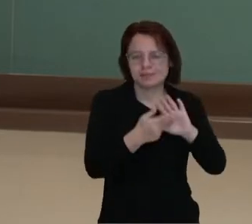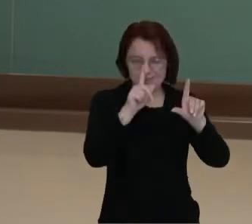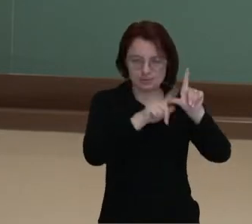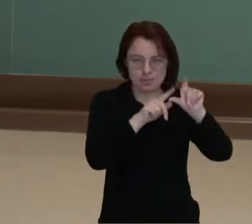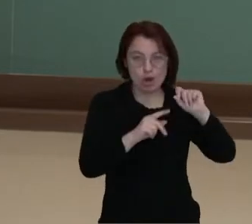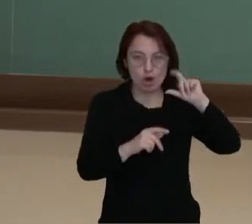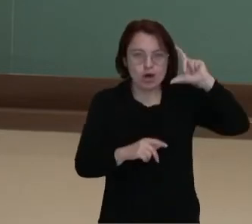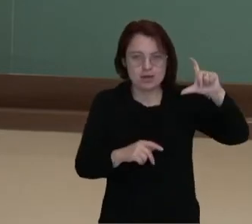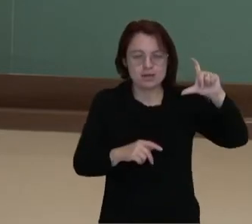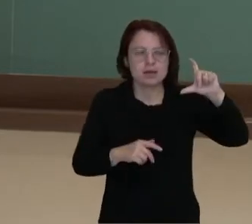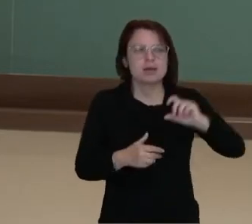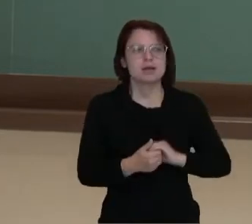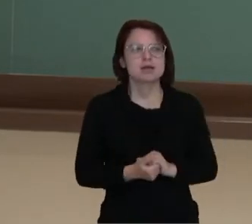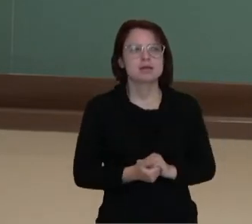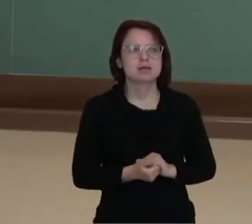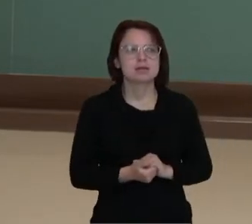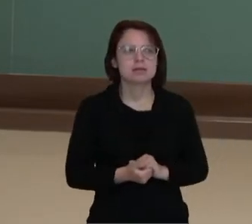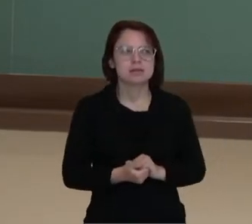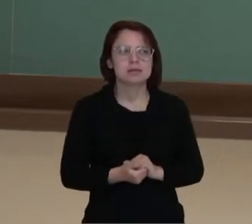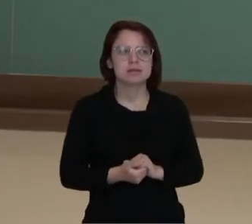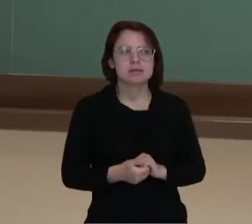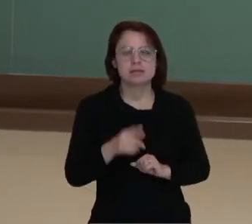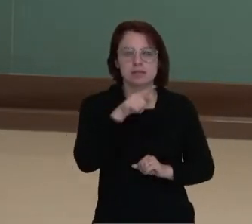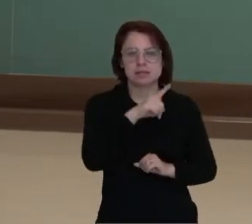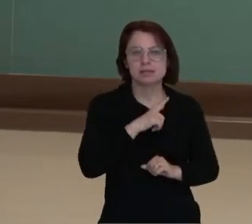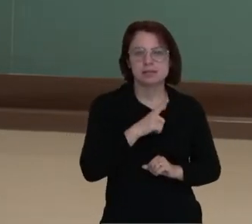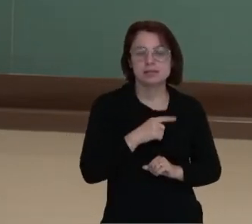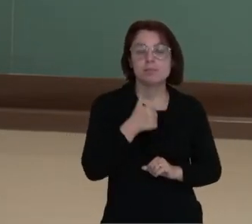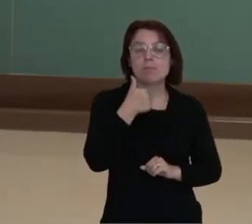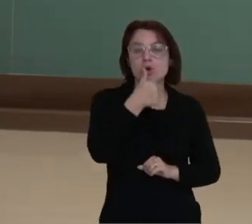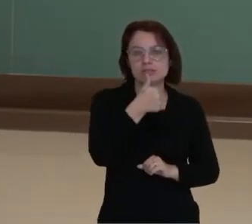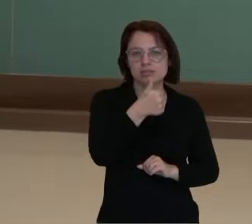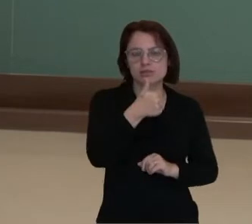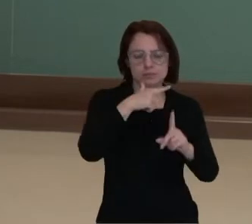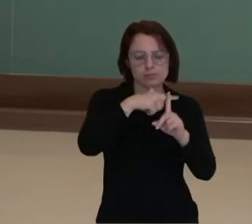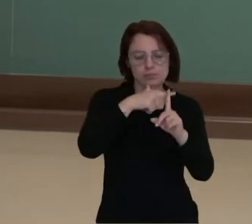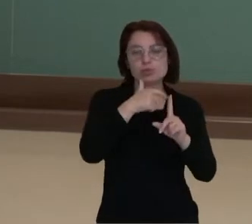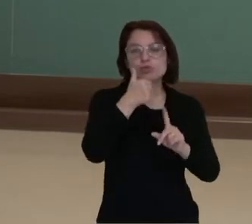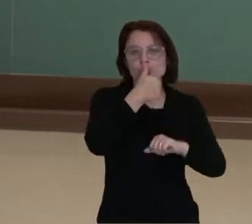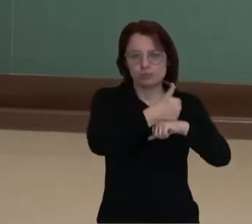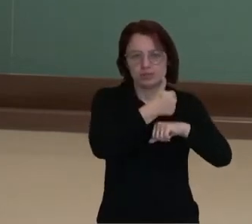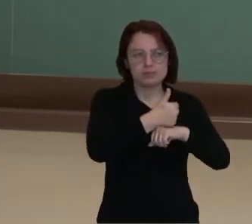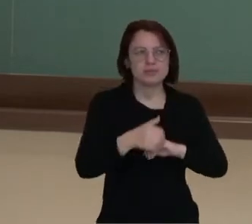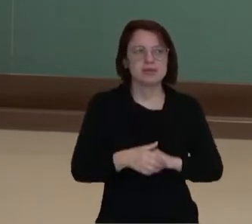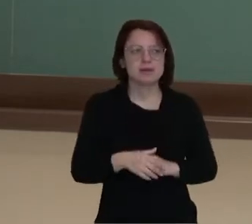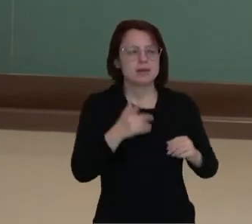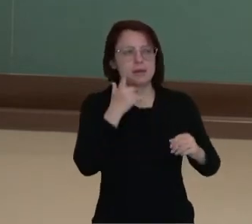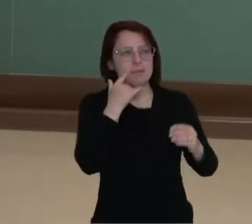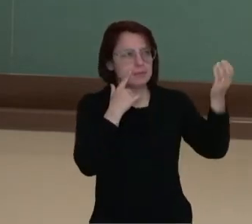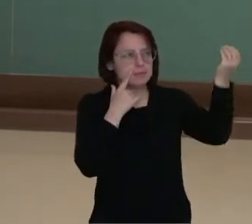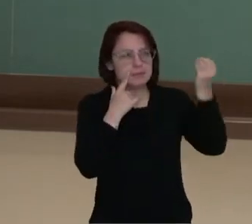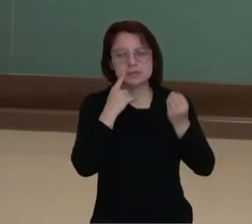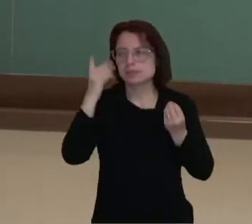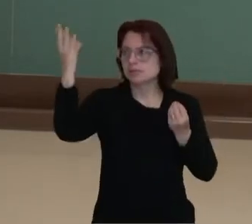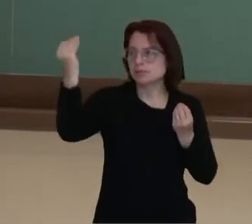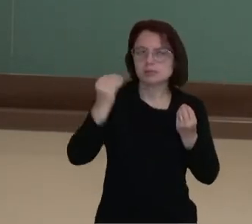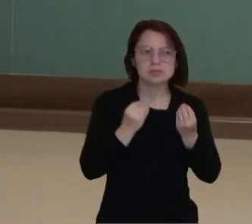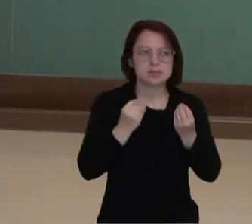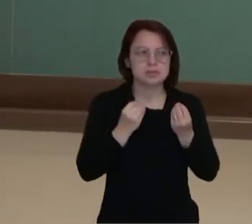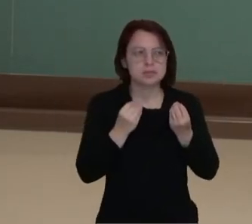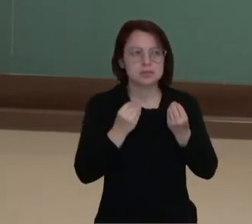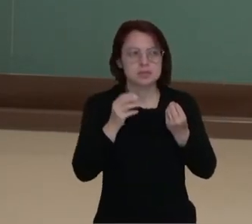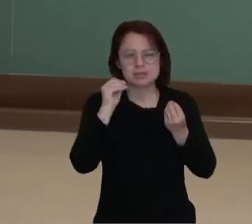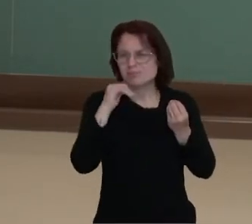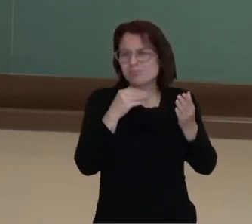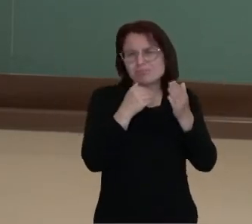que eu falei? Nós sabemos que o fator RH positivo é dominante. Então, por exemplo, eu ganhei do pai e da mãe. Se eu ganhei um